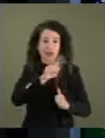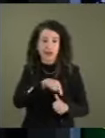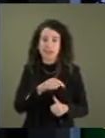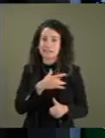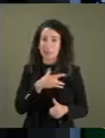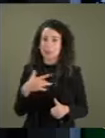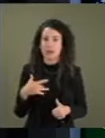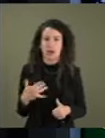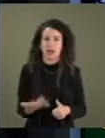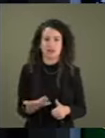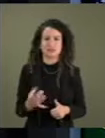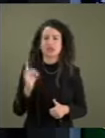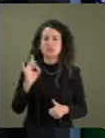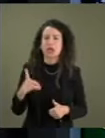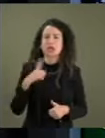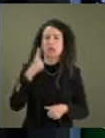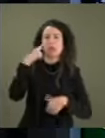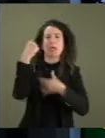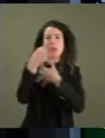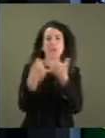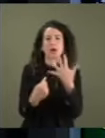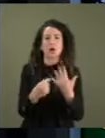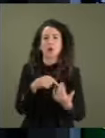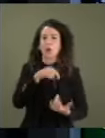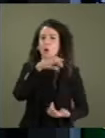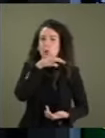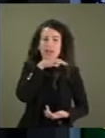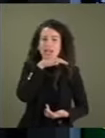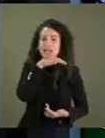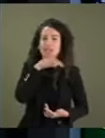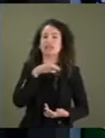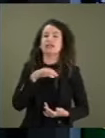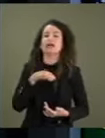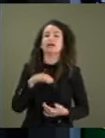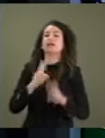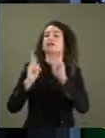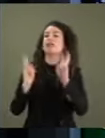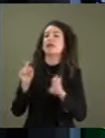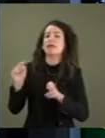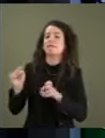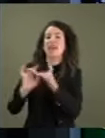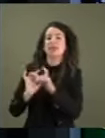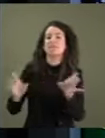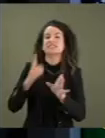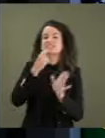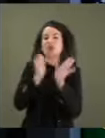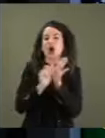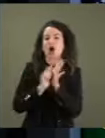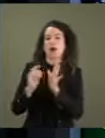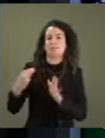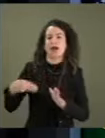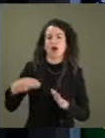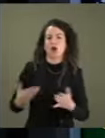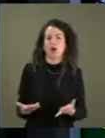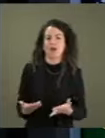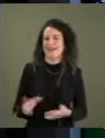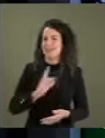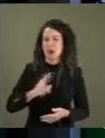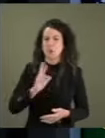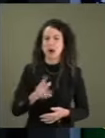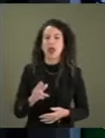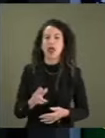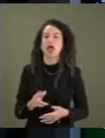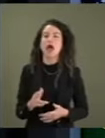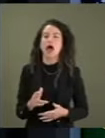coisa ruim na liberação da maconha, das drogas. Não tem que ter tolerância, não. Como o PT